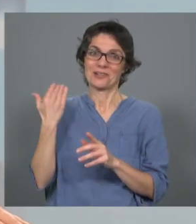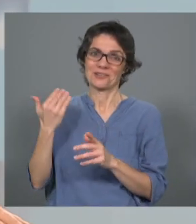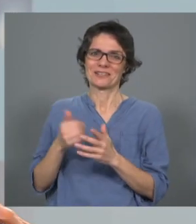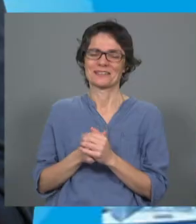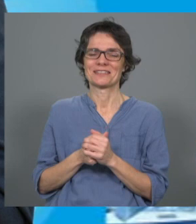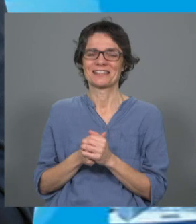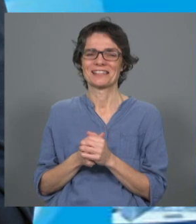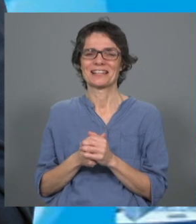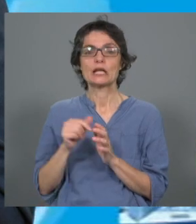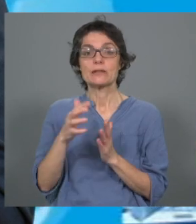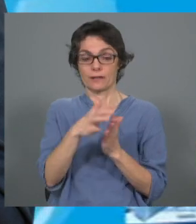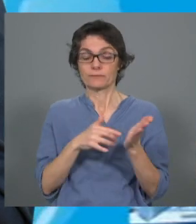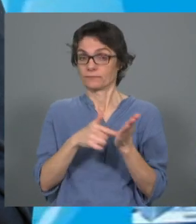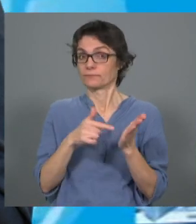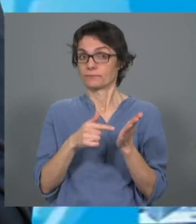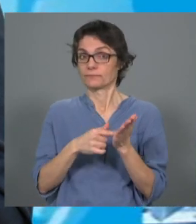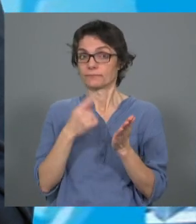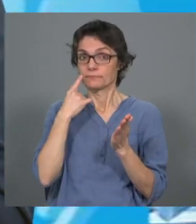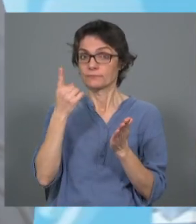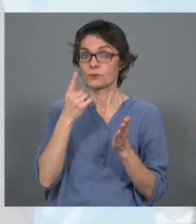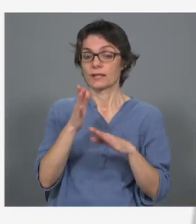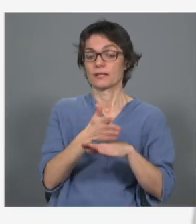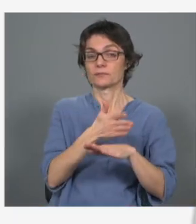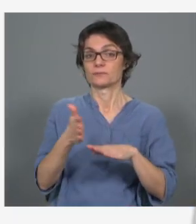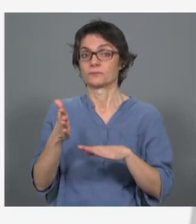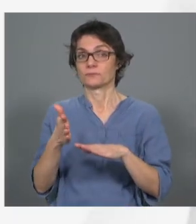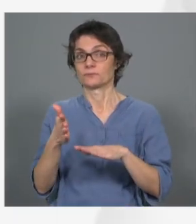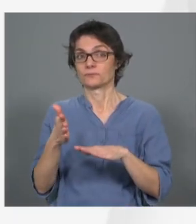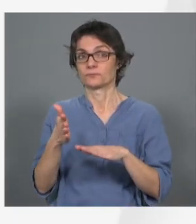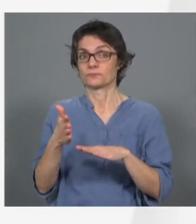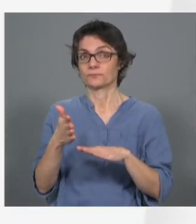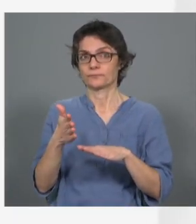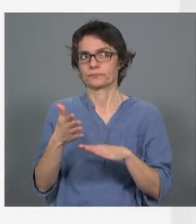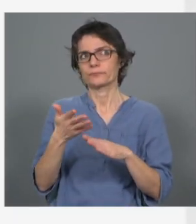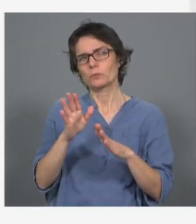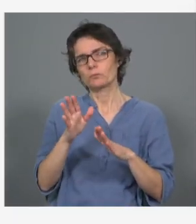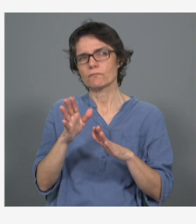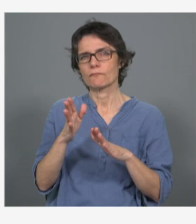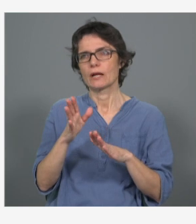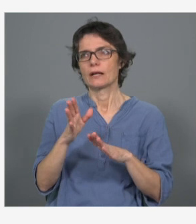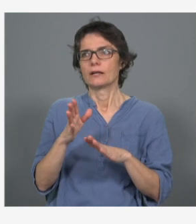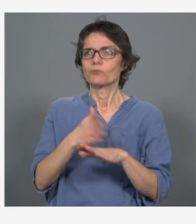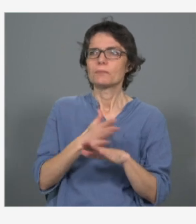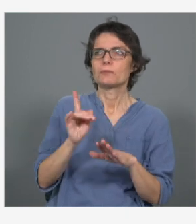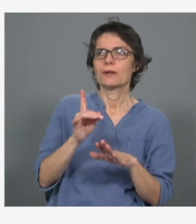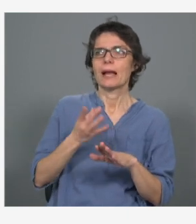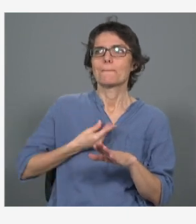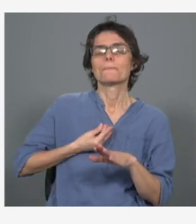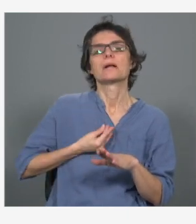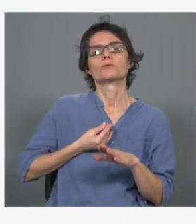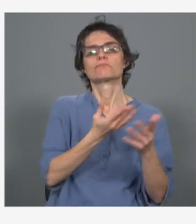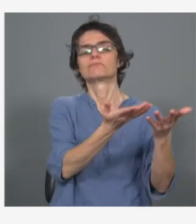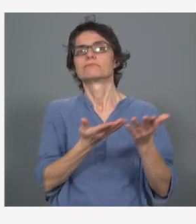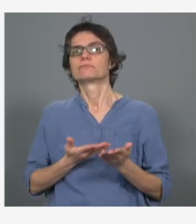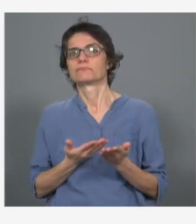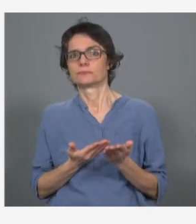Esta leitura mostra exatamente essa divisão, digamos, ou melhor, este medo de acolher alguém